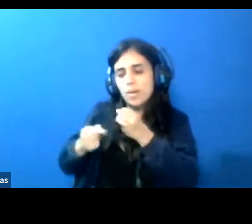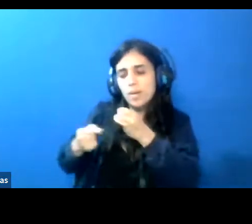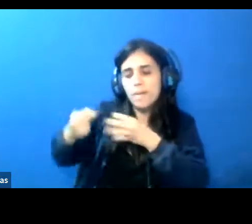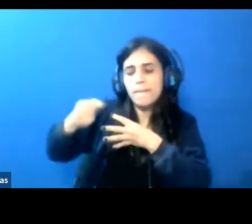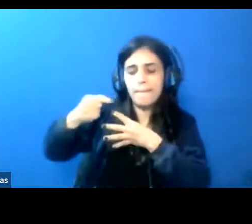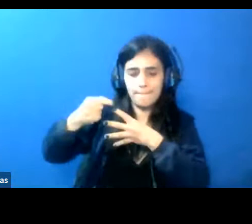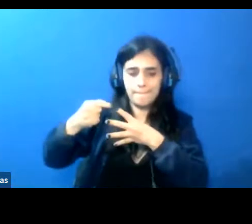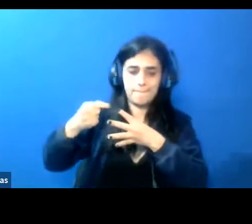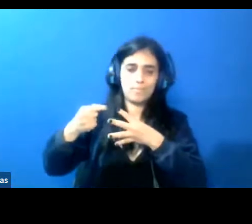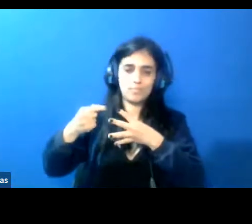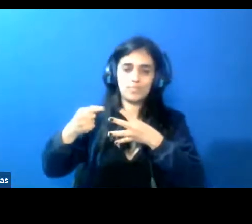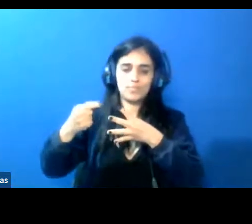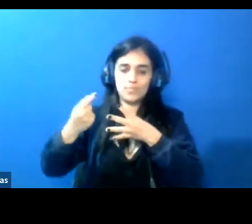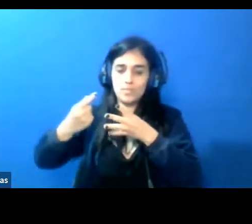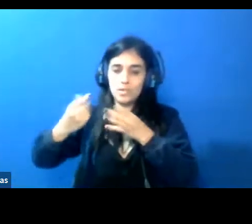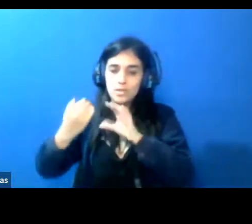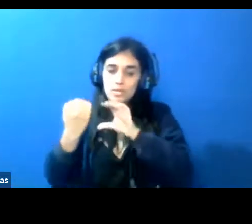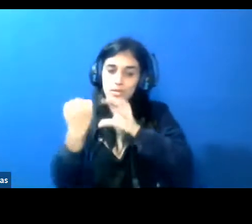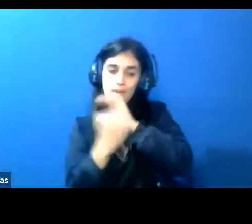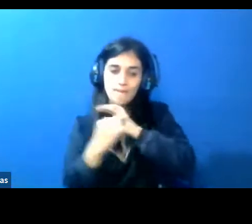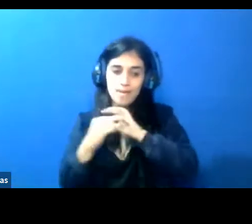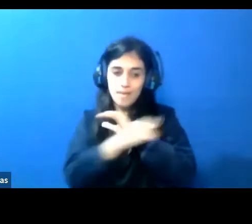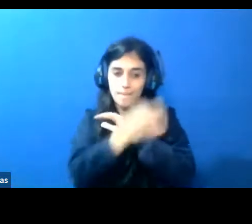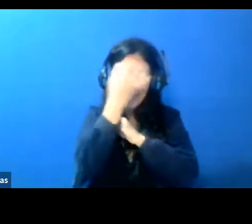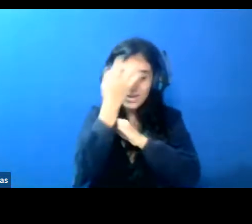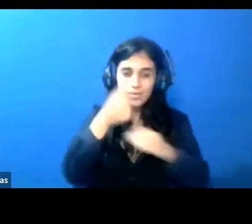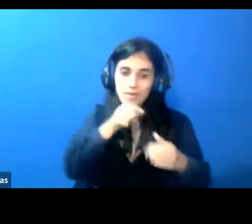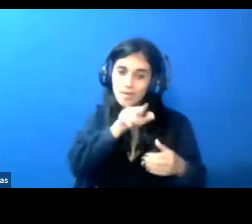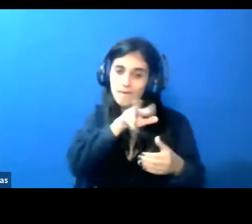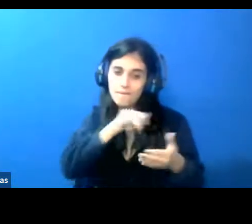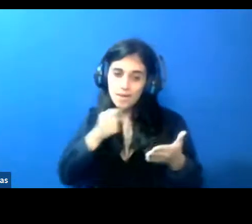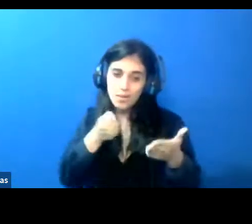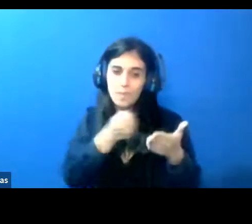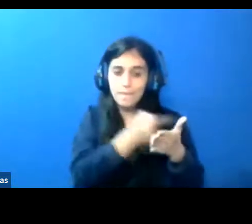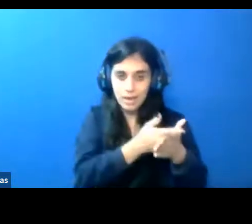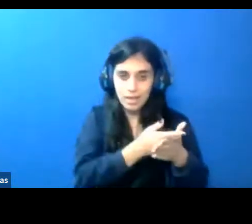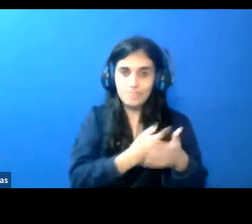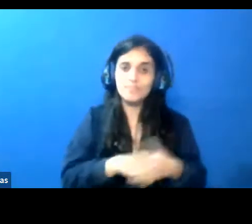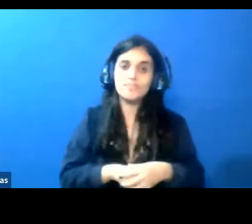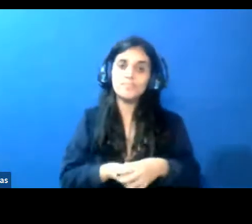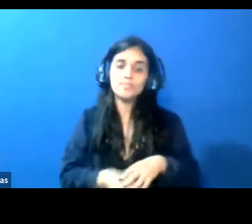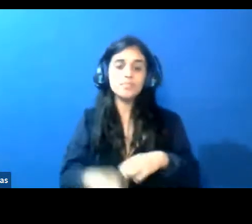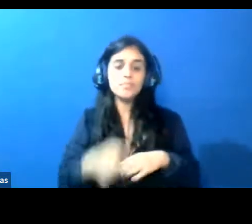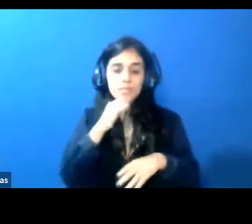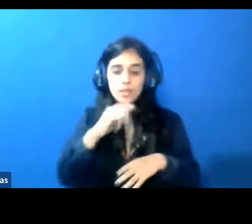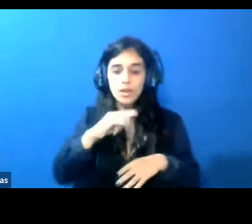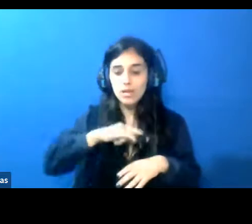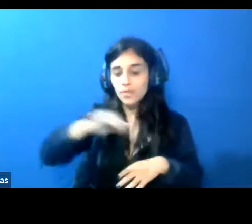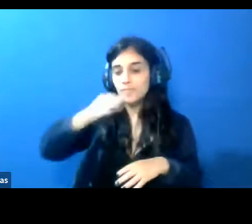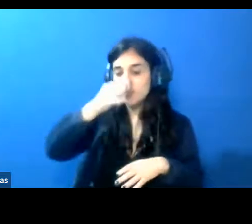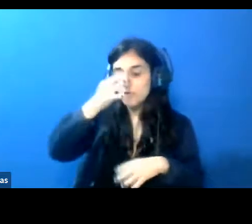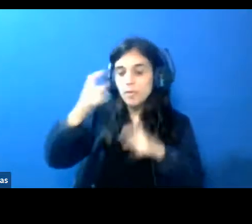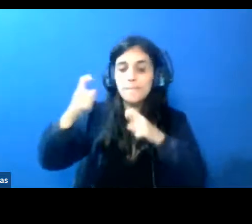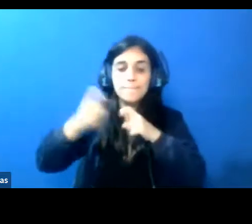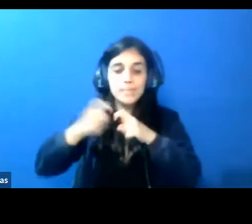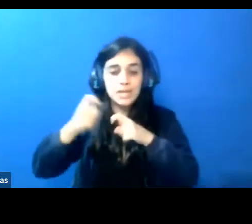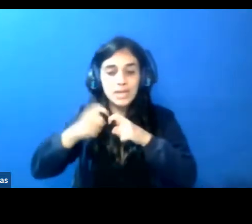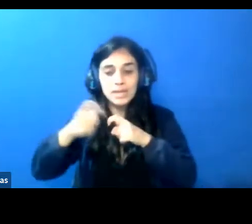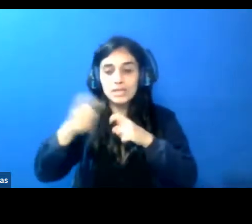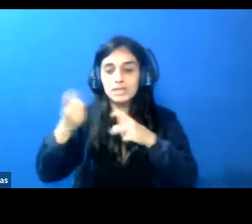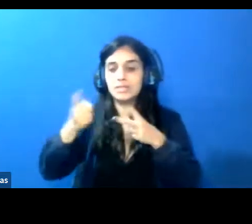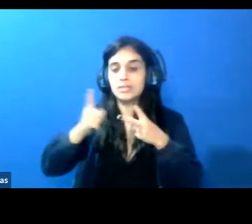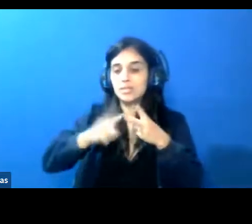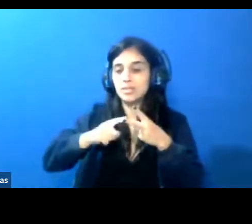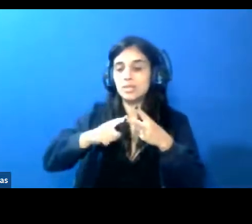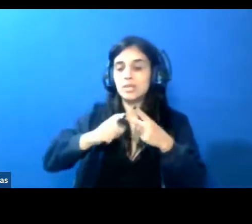é levado até os consumidores. E aí a gente leva desde as nossas plantas medicinais, as nossas